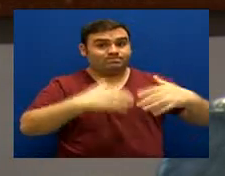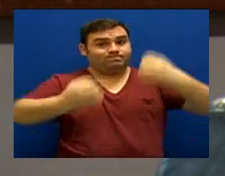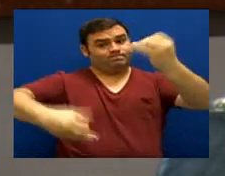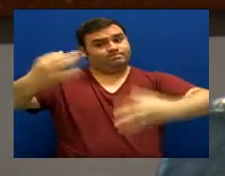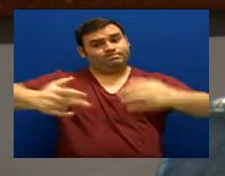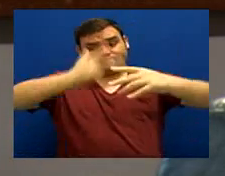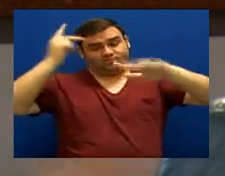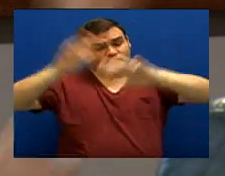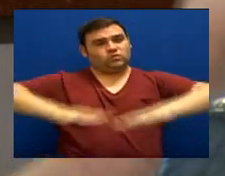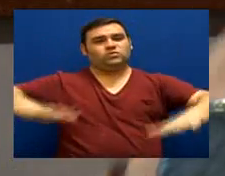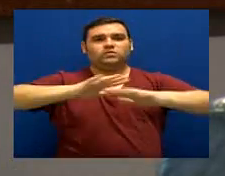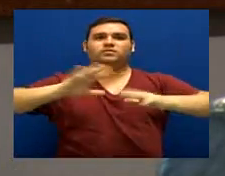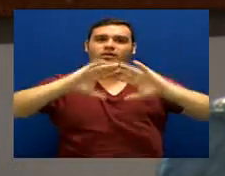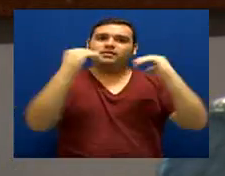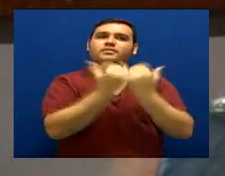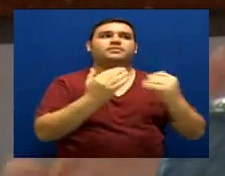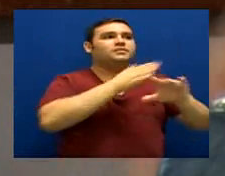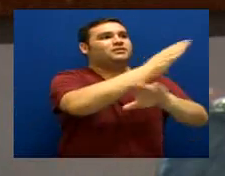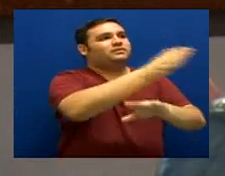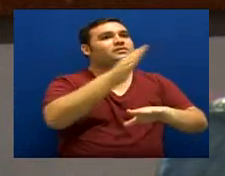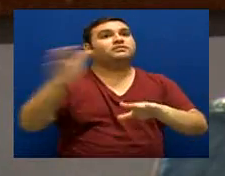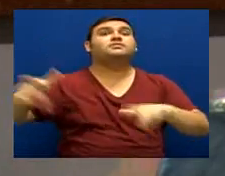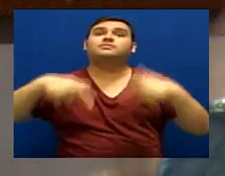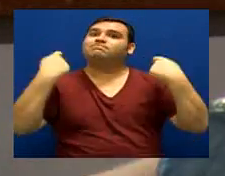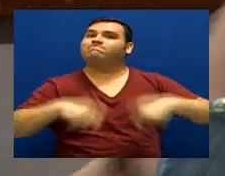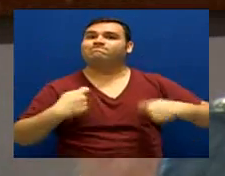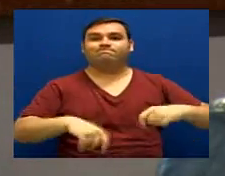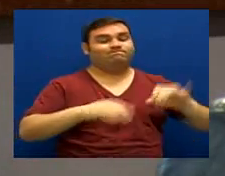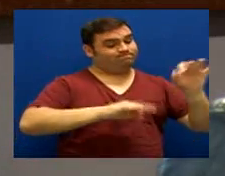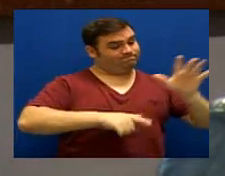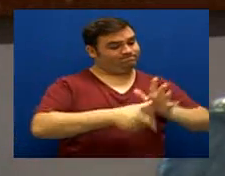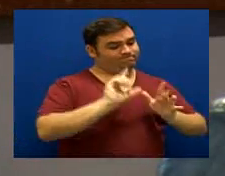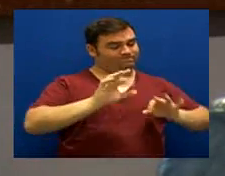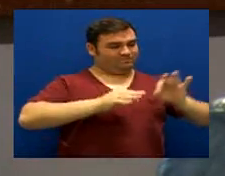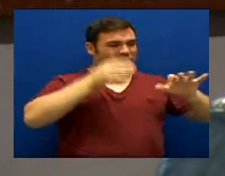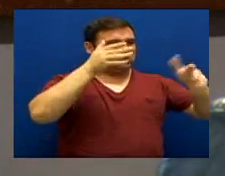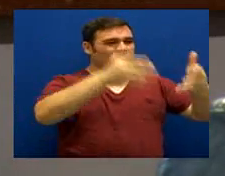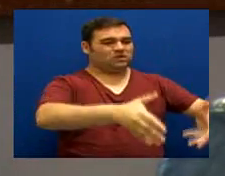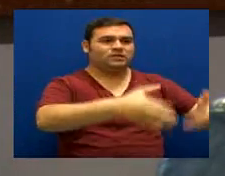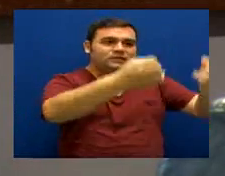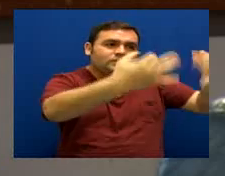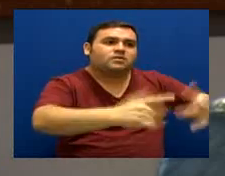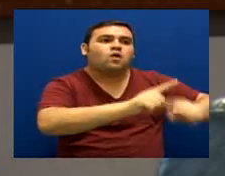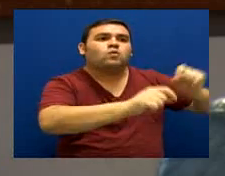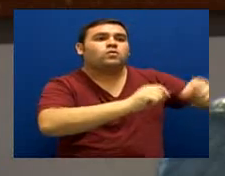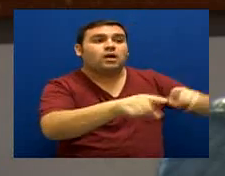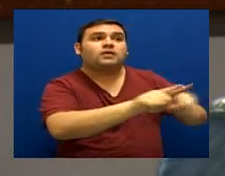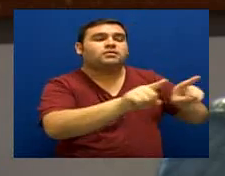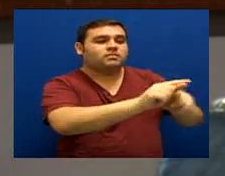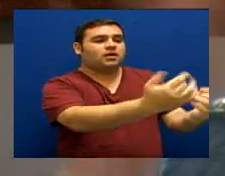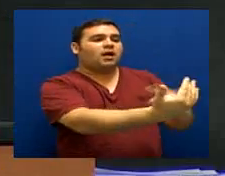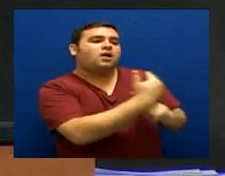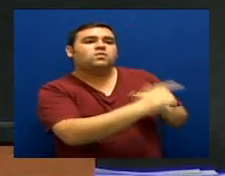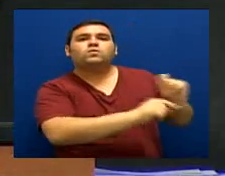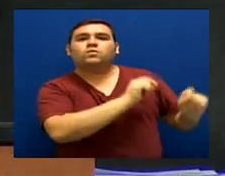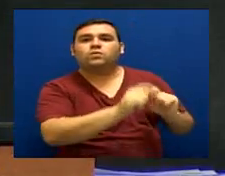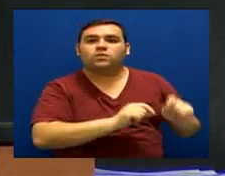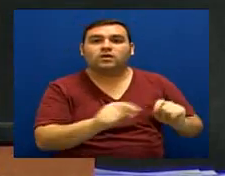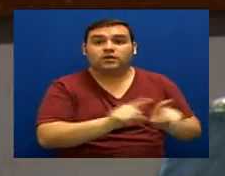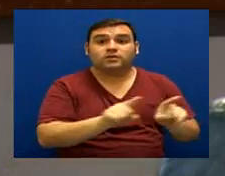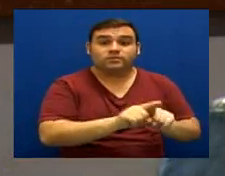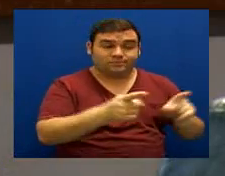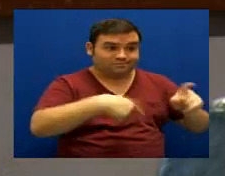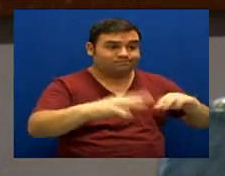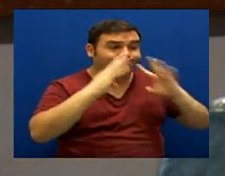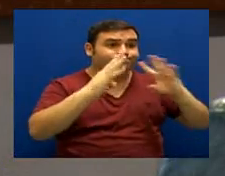explicações à população de que a câmara vai para os bairros ele está muito preparada para dizer no bairro o que que tap que vai receber vai ouvir